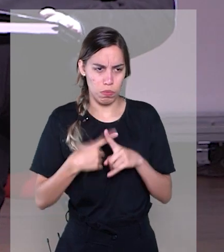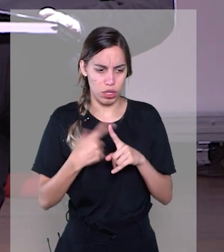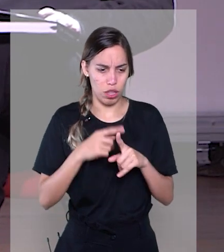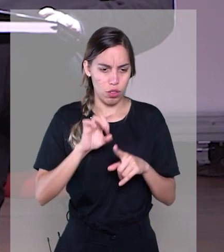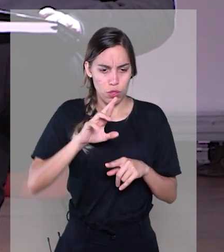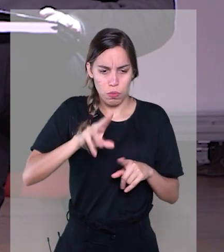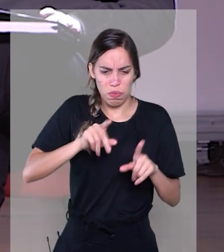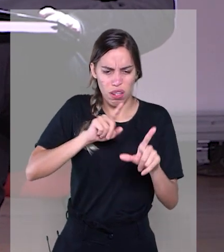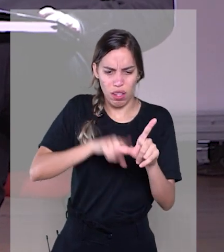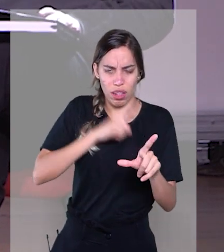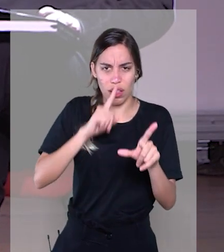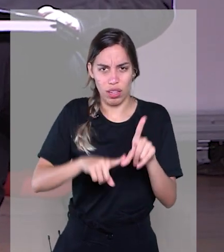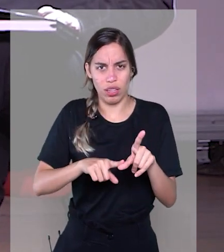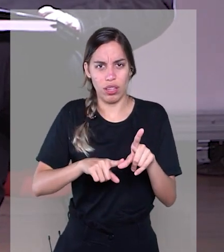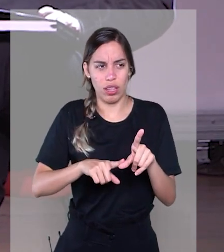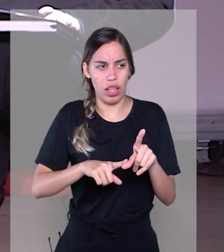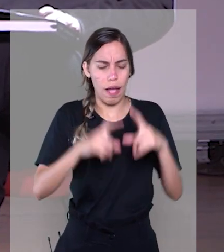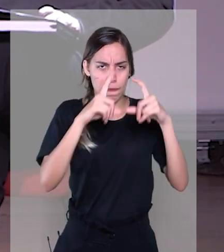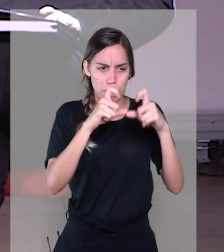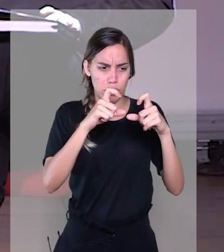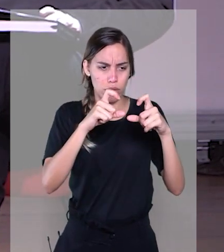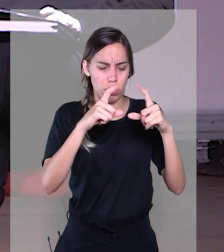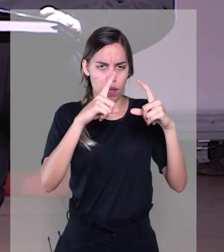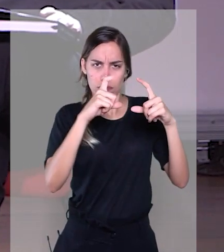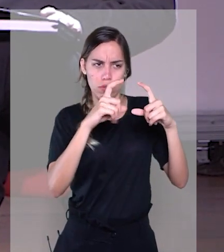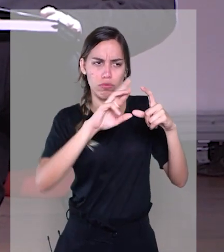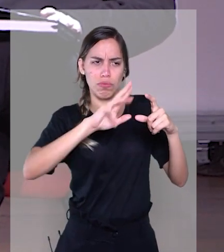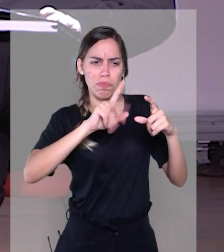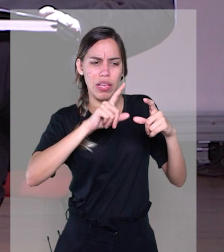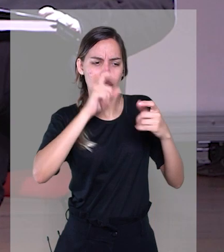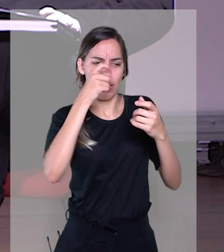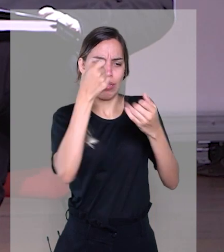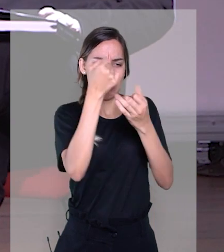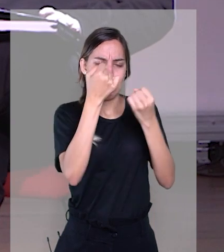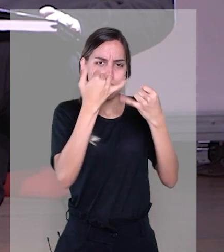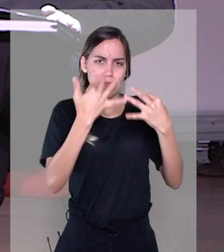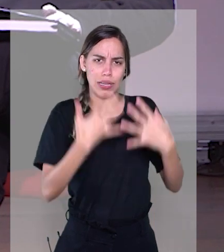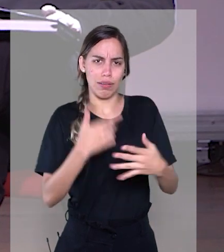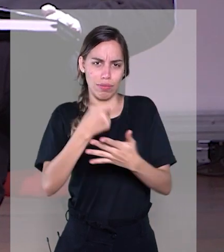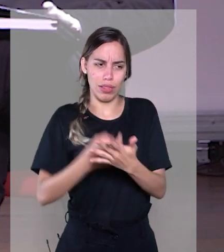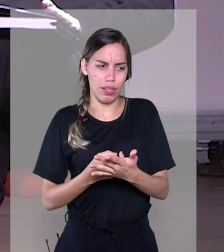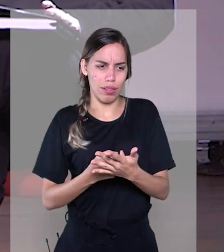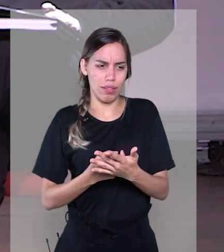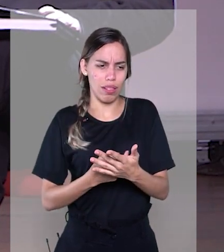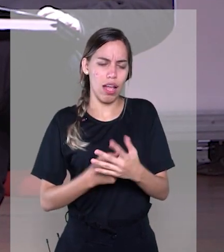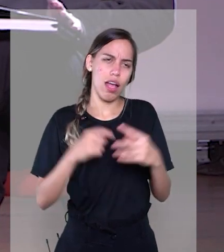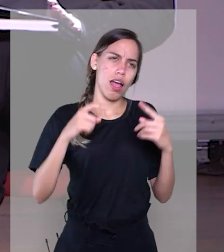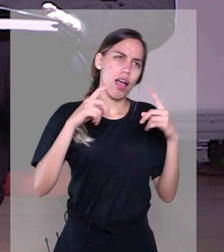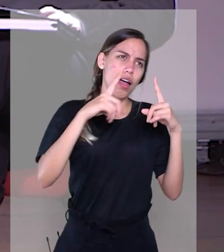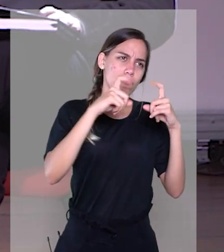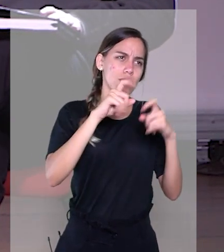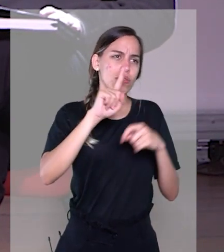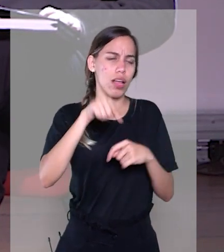não é uma foto para explicar o texto. É uma foto para a gente viajar ainda mais numa possível interpretação do texto, dentre